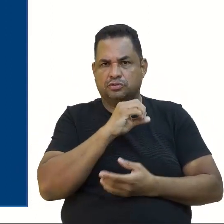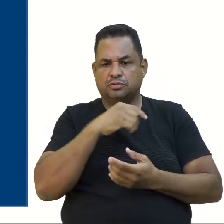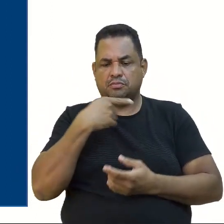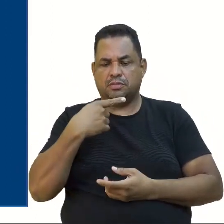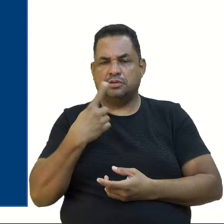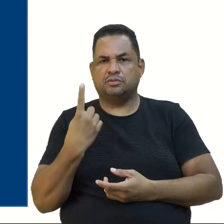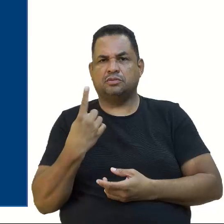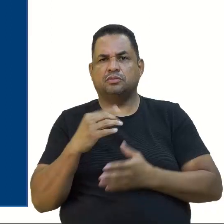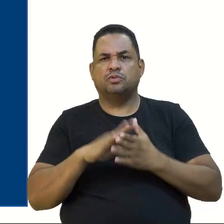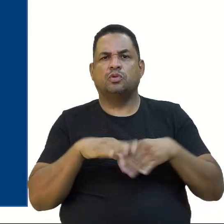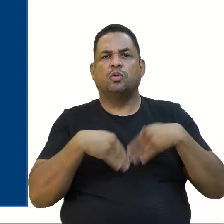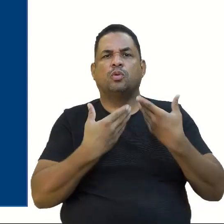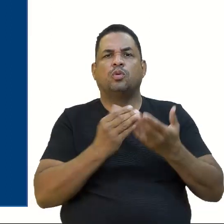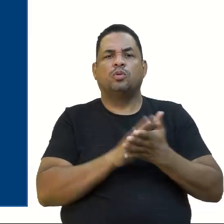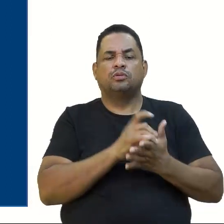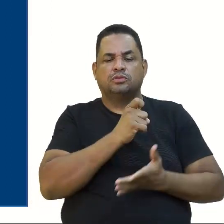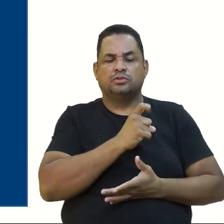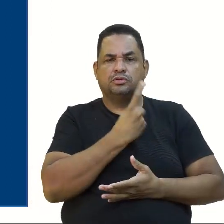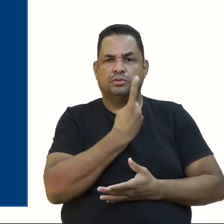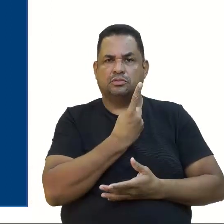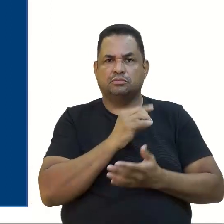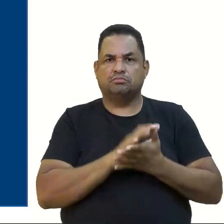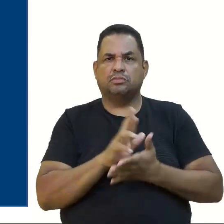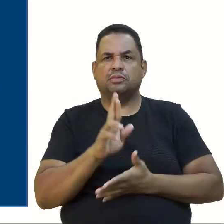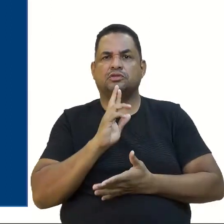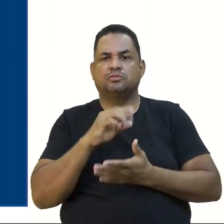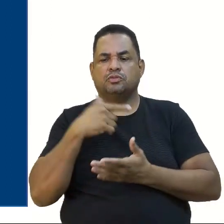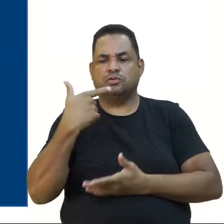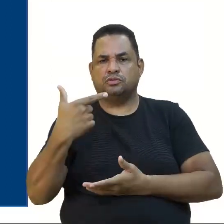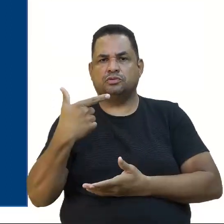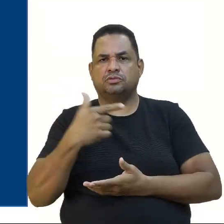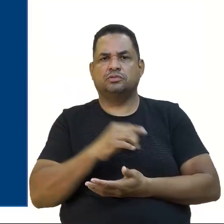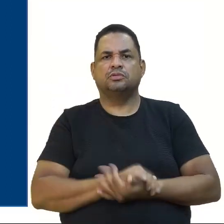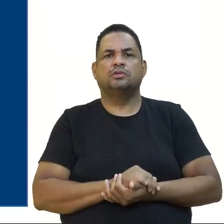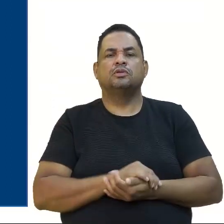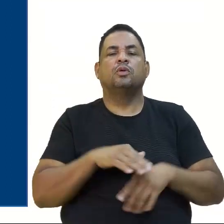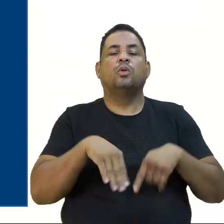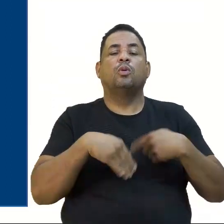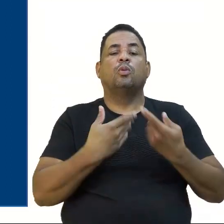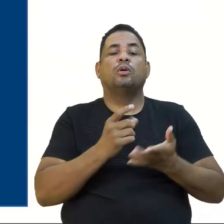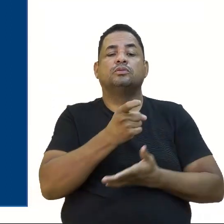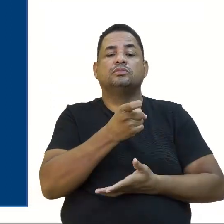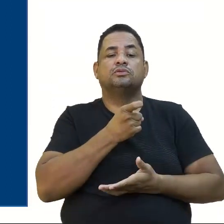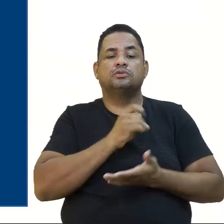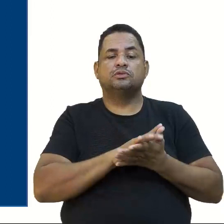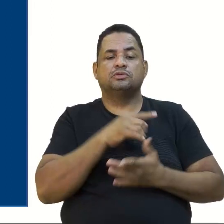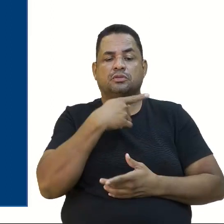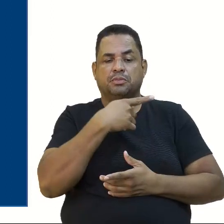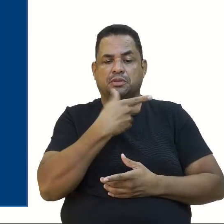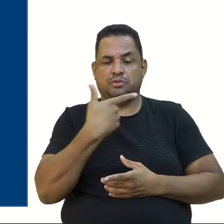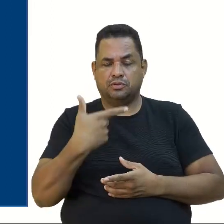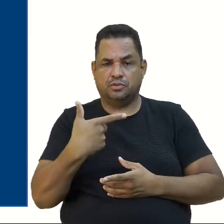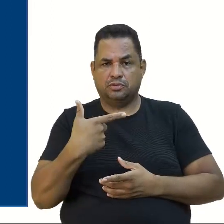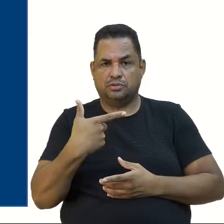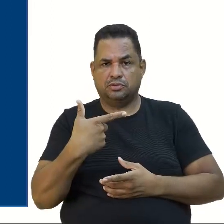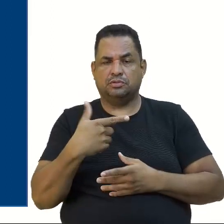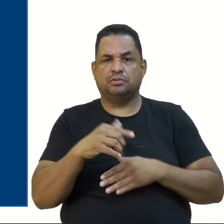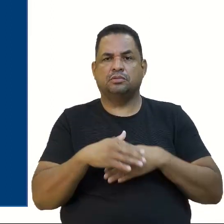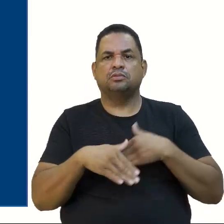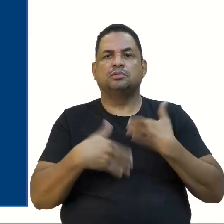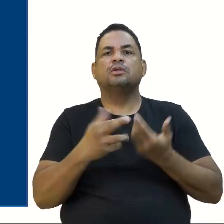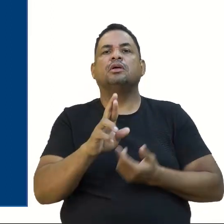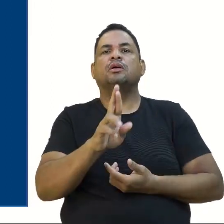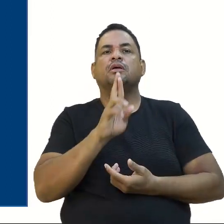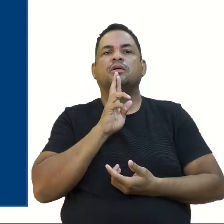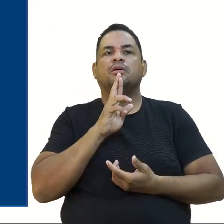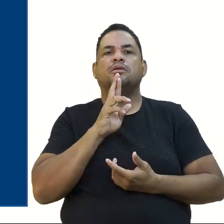1. Quando o x é 1, o resultado deu? 2. E quando o x é menos 2? O resultado